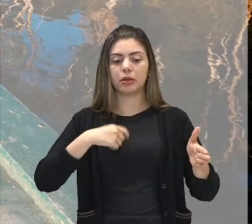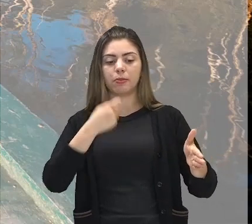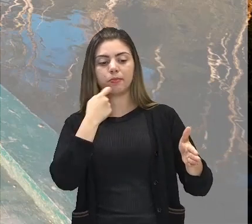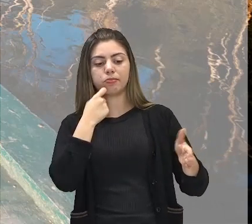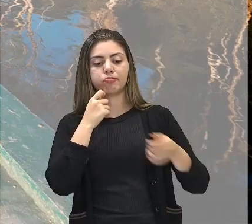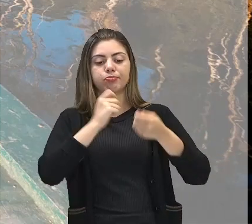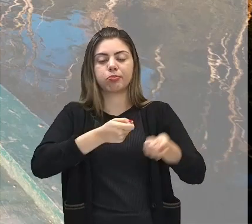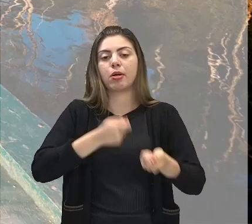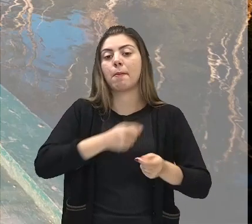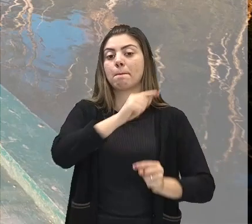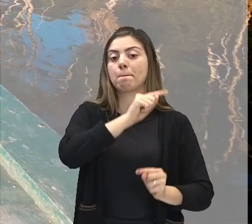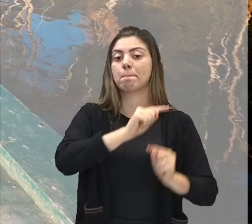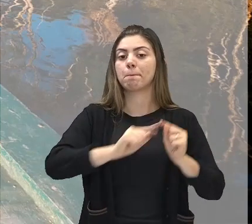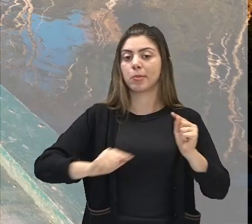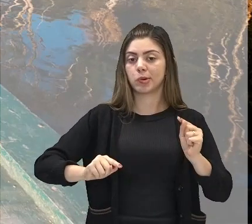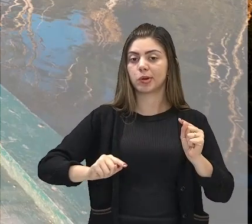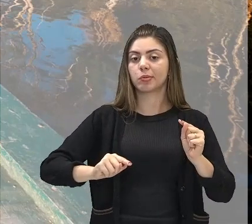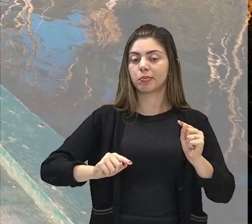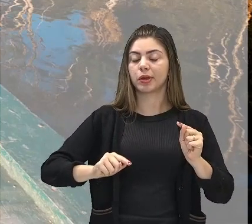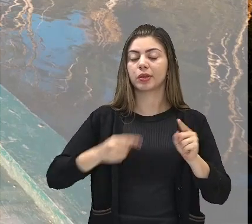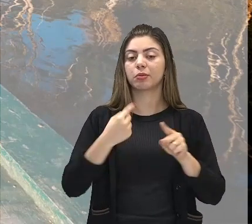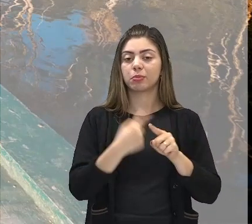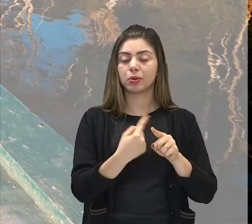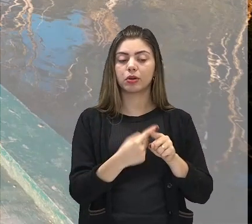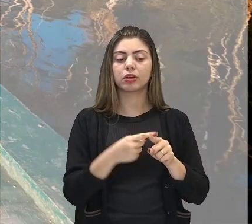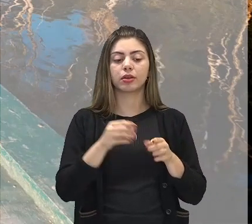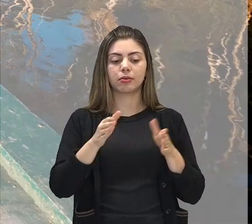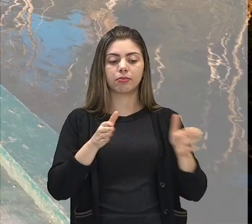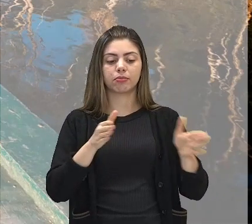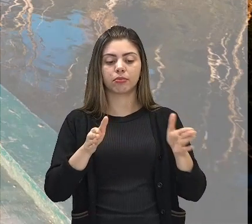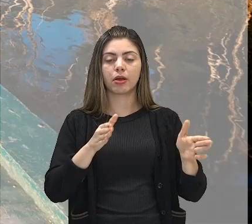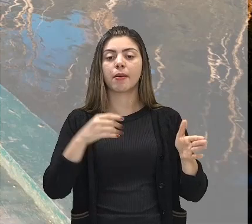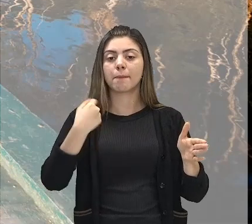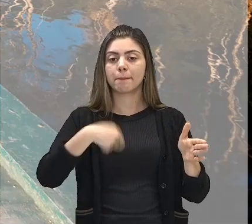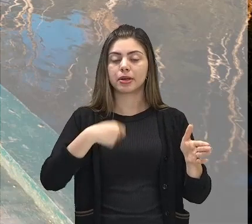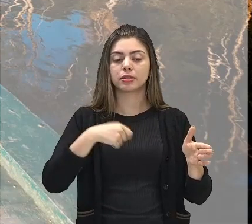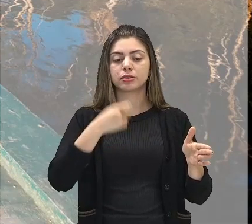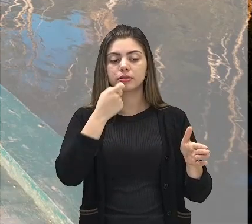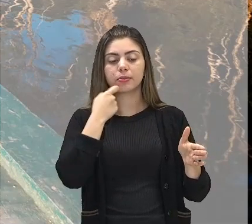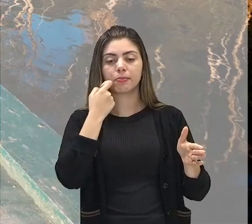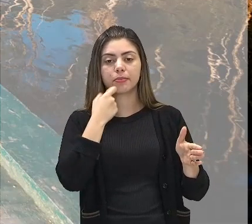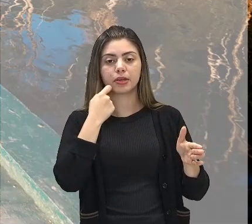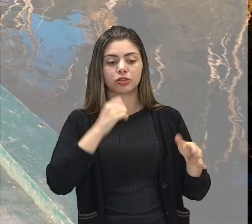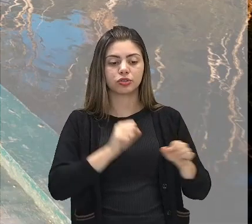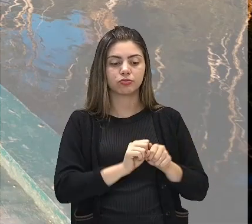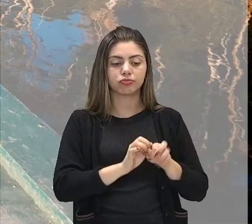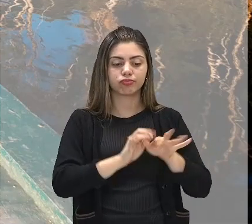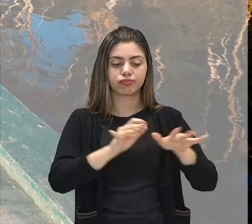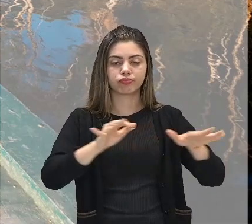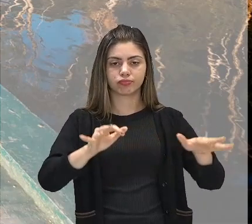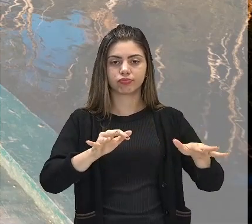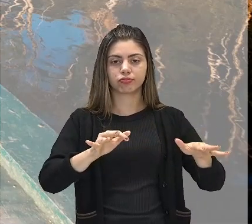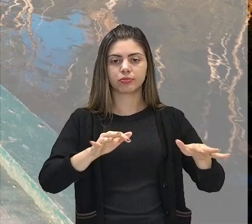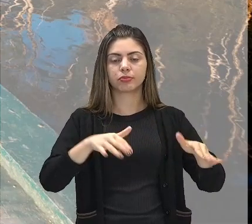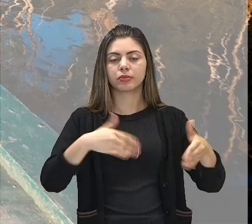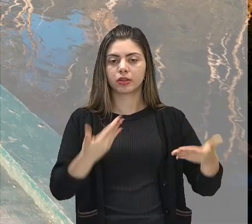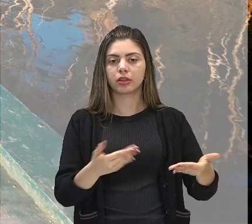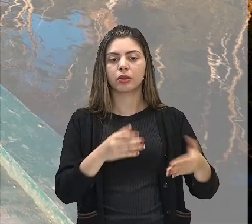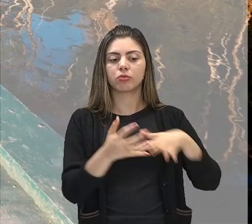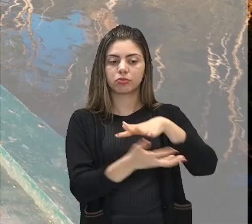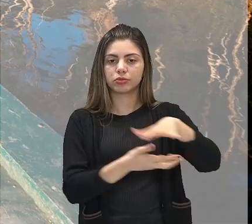por conta de se manter ali a sustentabilidade desses animais. E a partir